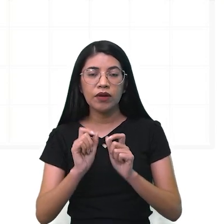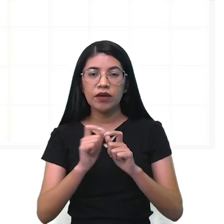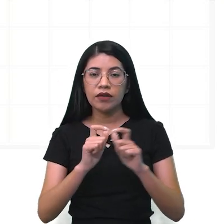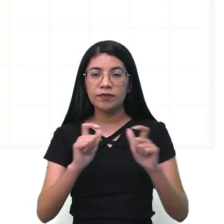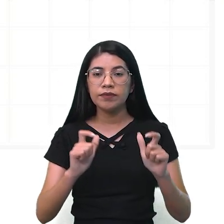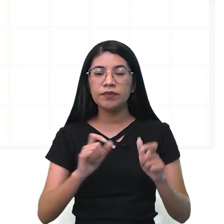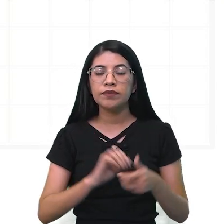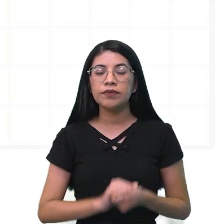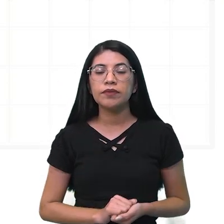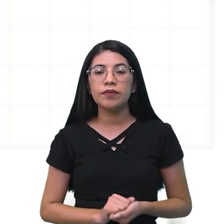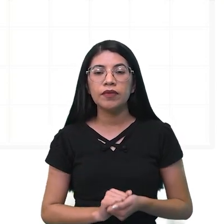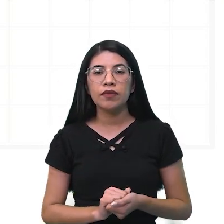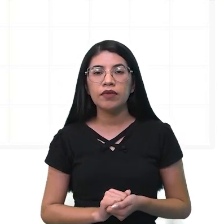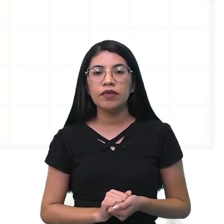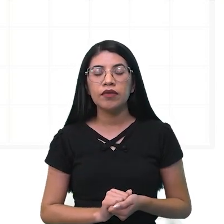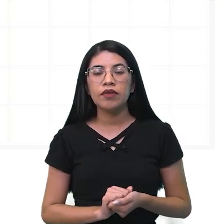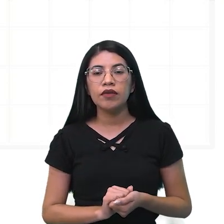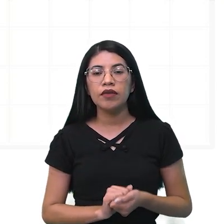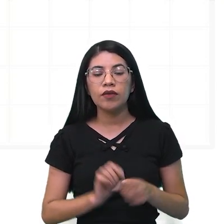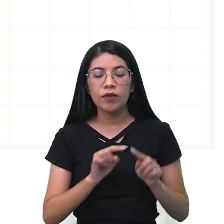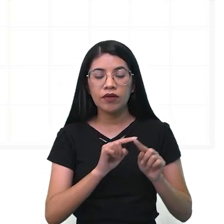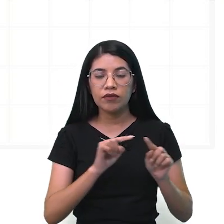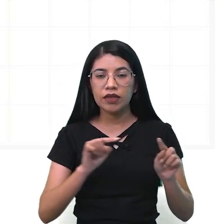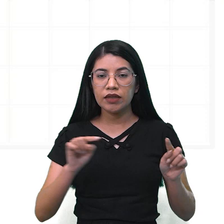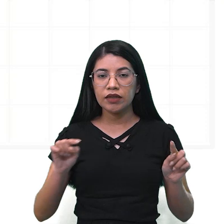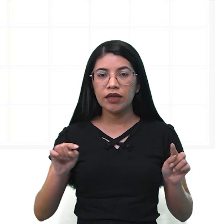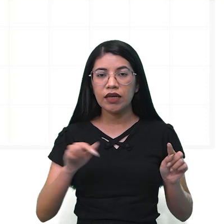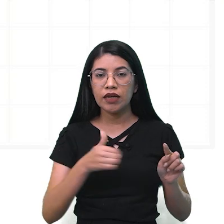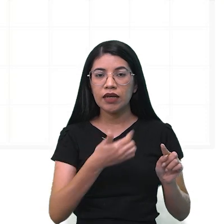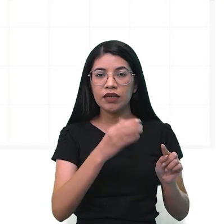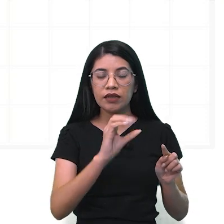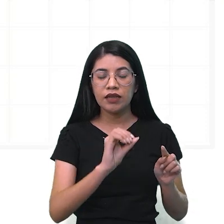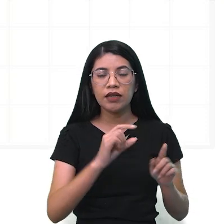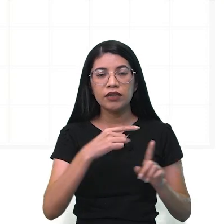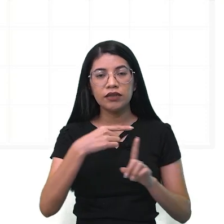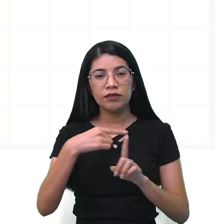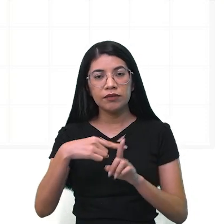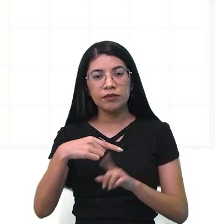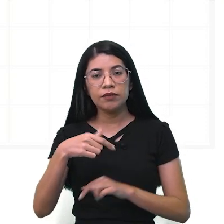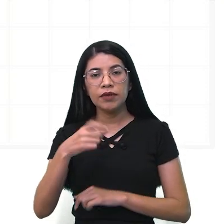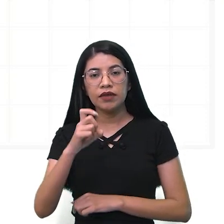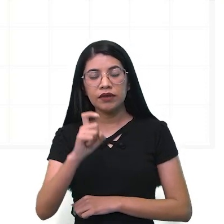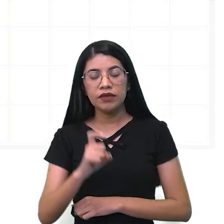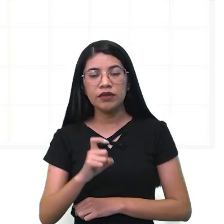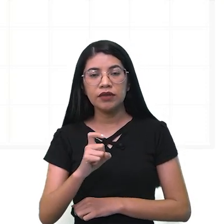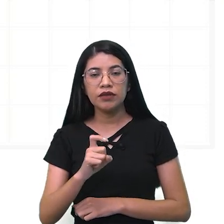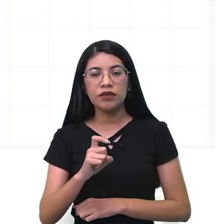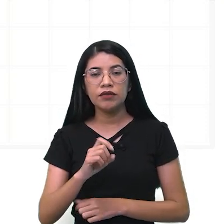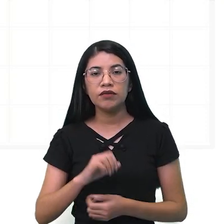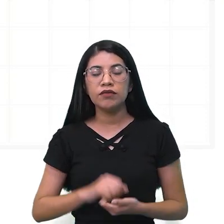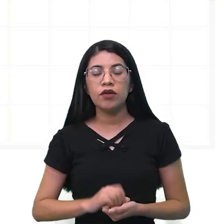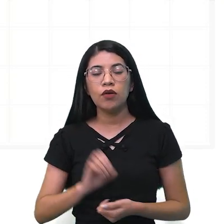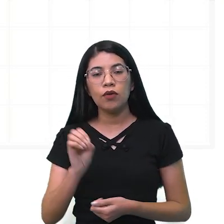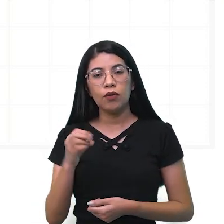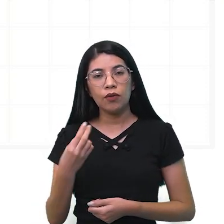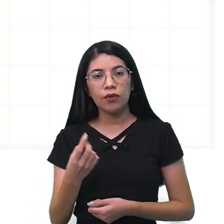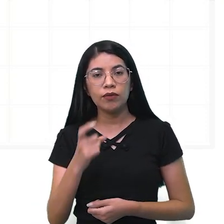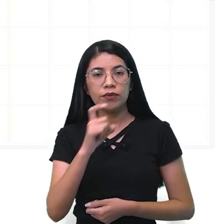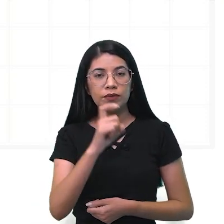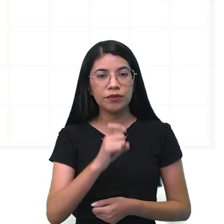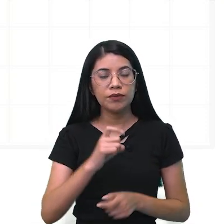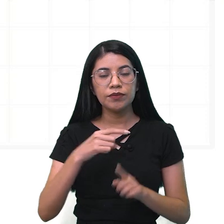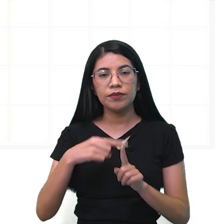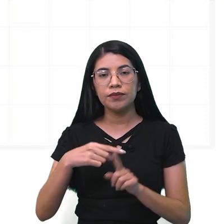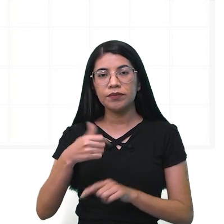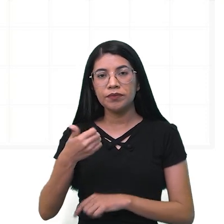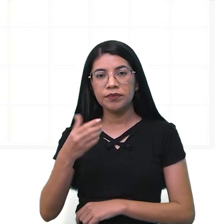lado maior, ele vale 10 mais x, ou x mais 10, tanto faz, tudo bem?